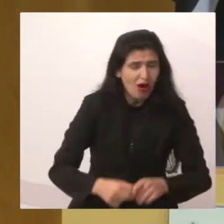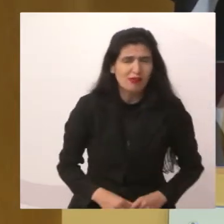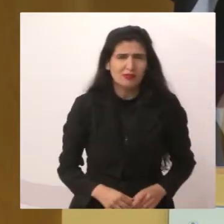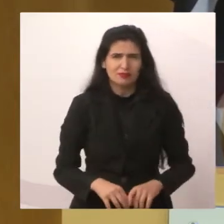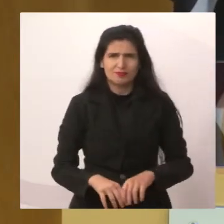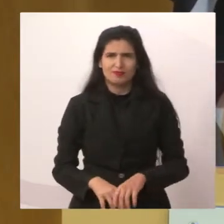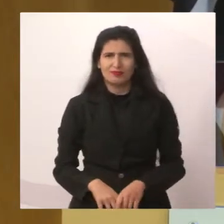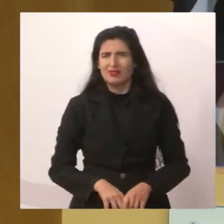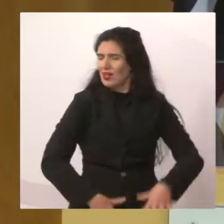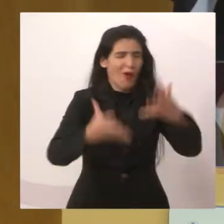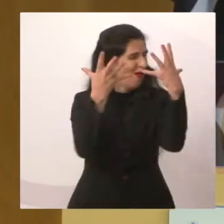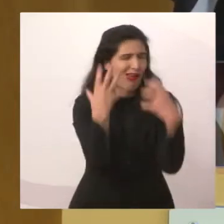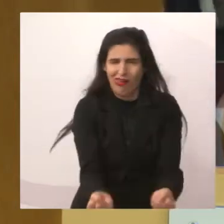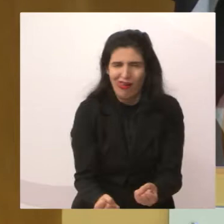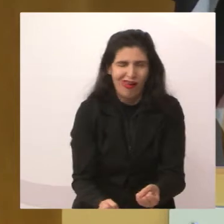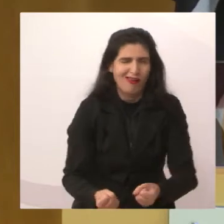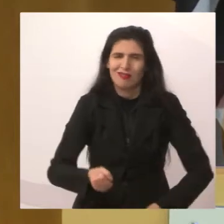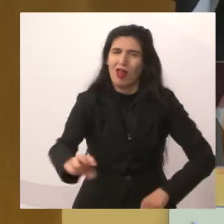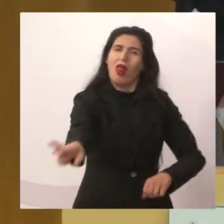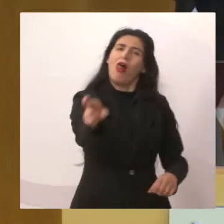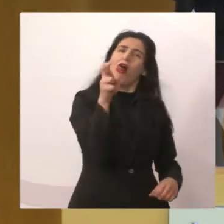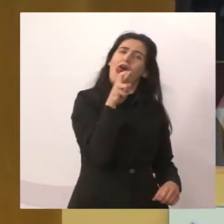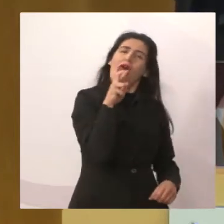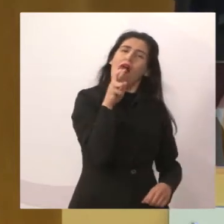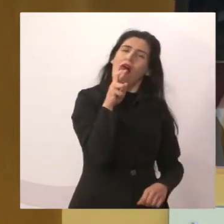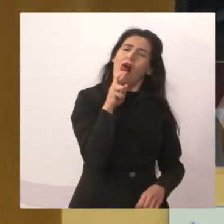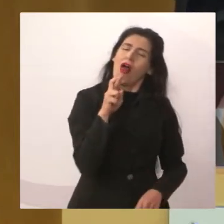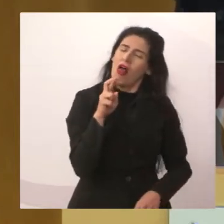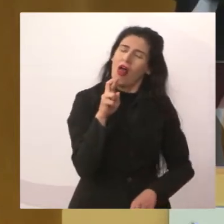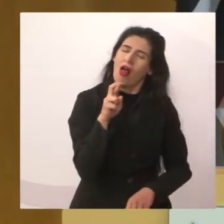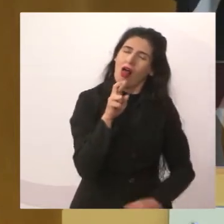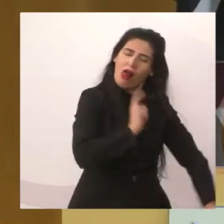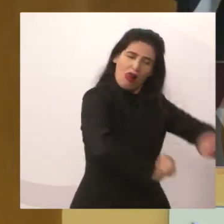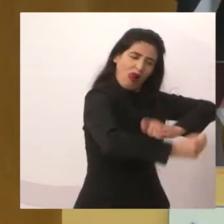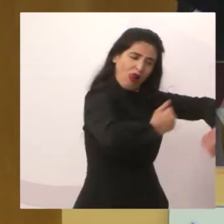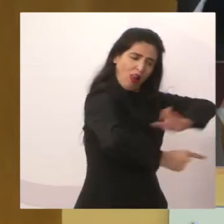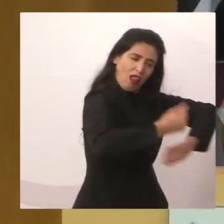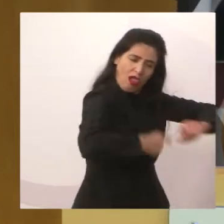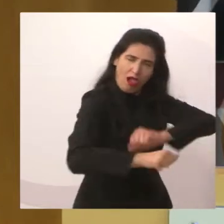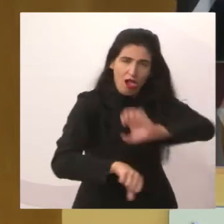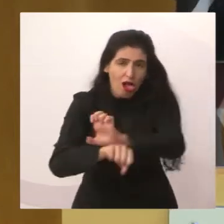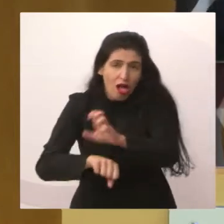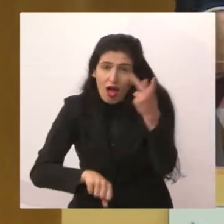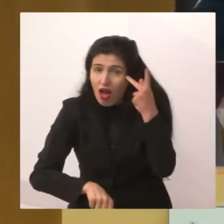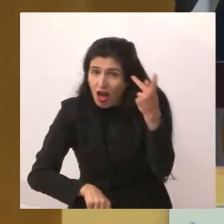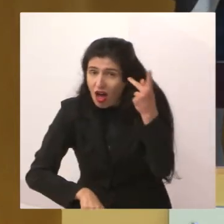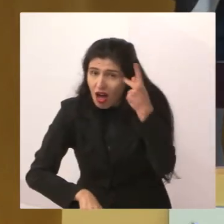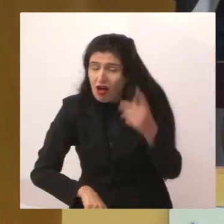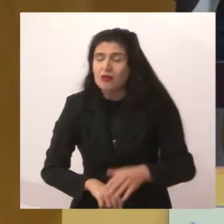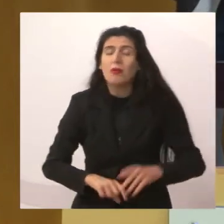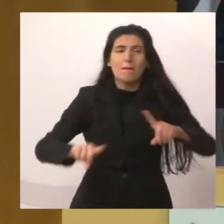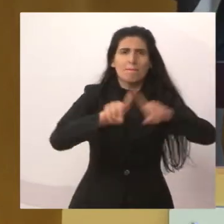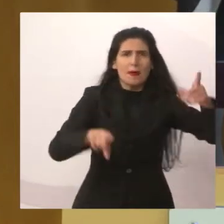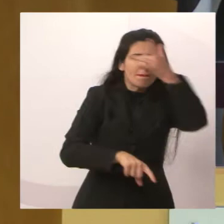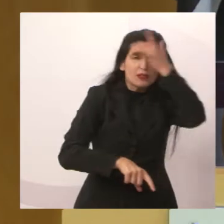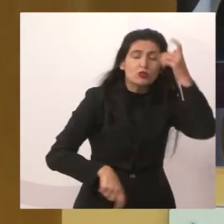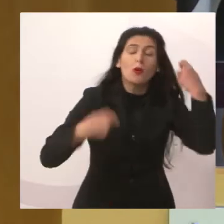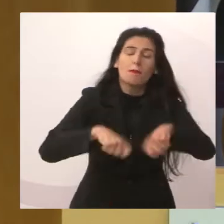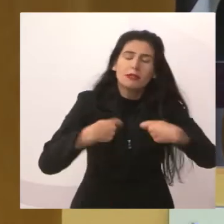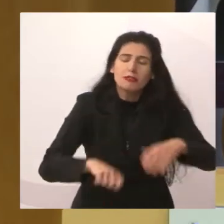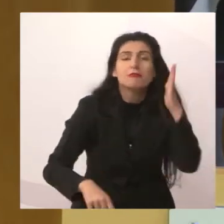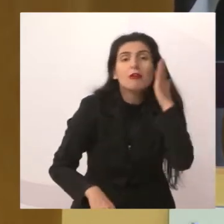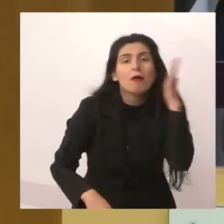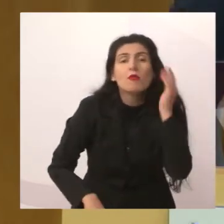de Contas, porque o que precisa ser visto, o que a população tem que ver, é o que de fato o prefeito